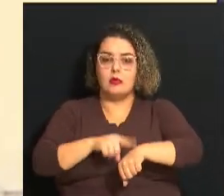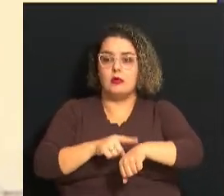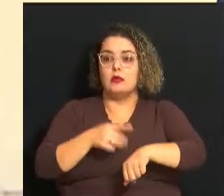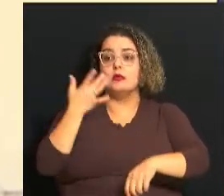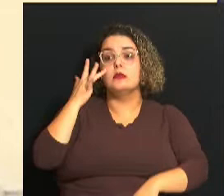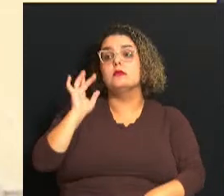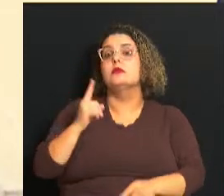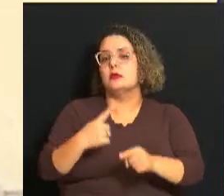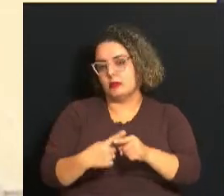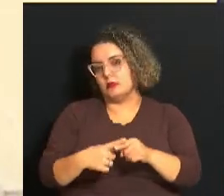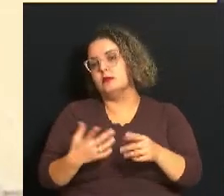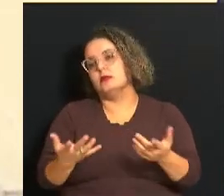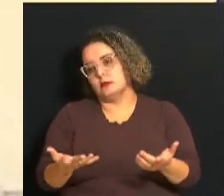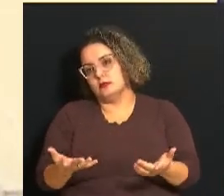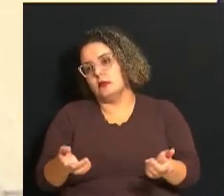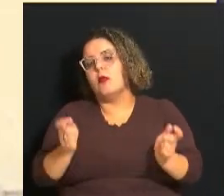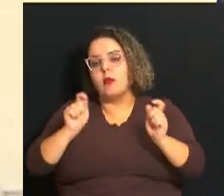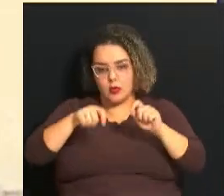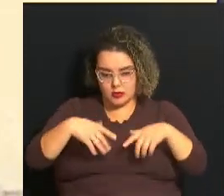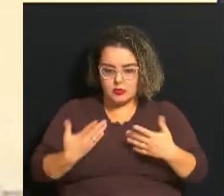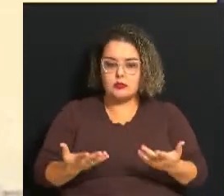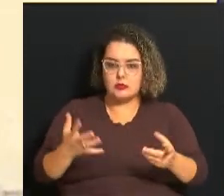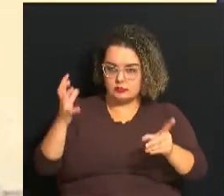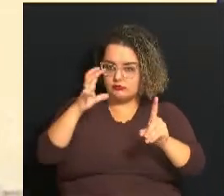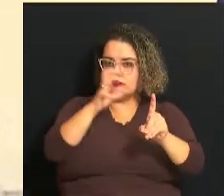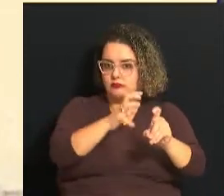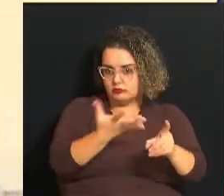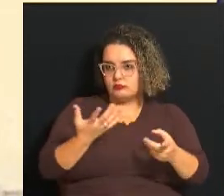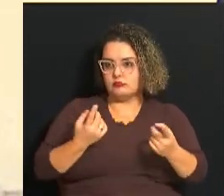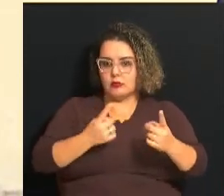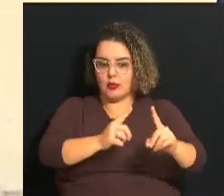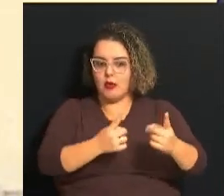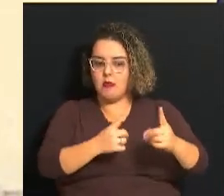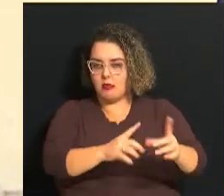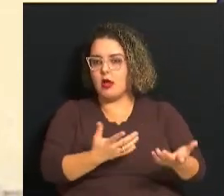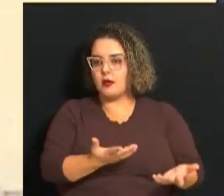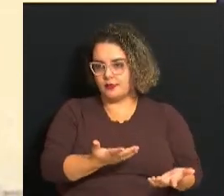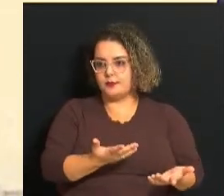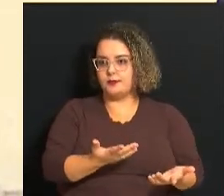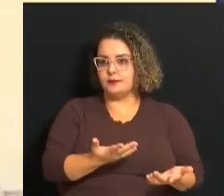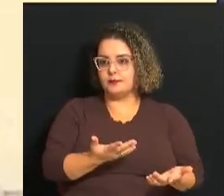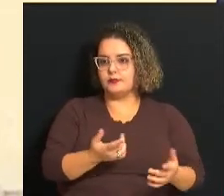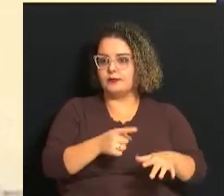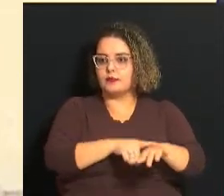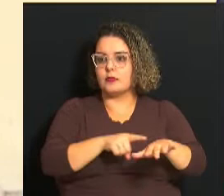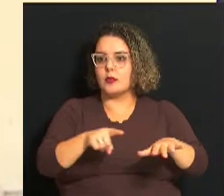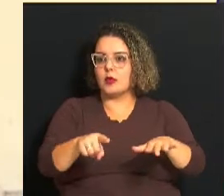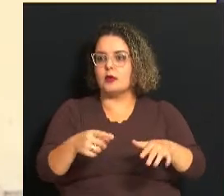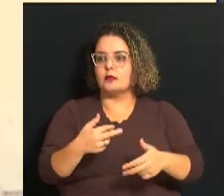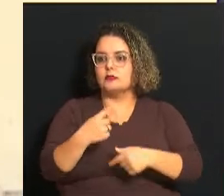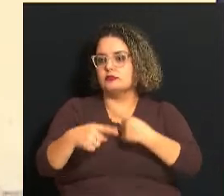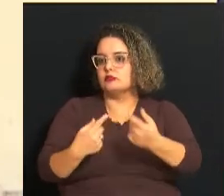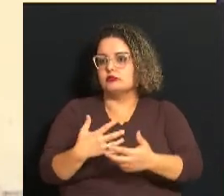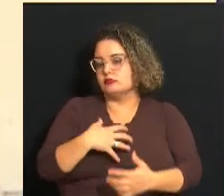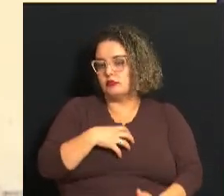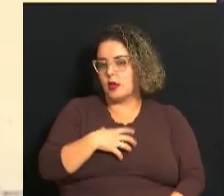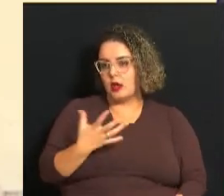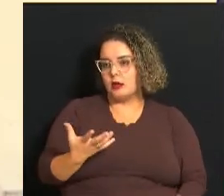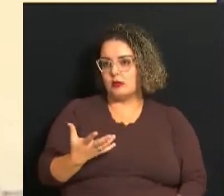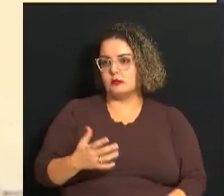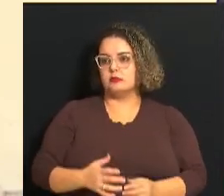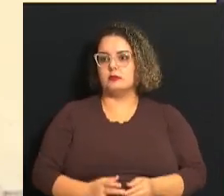porque é possivelmente está sendo assediada sendo perseguido ou é excluído de alguma forma no ambiente tra E